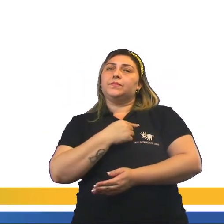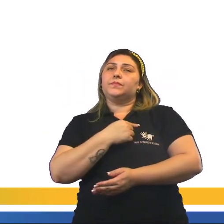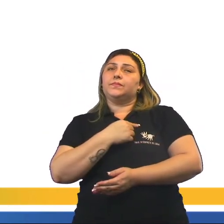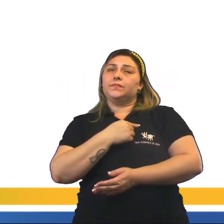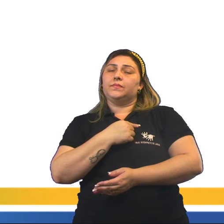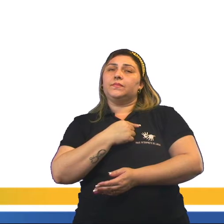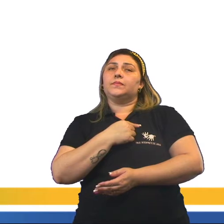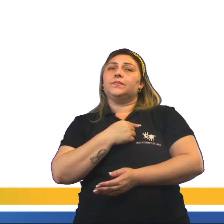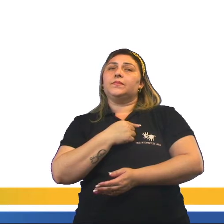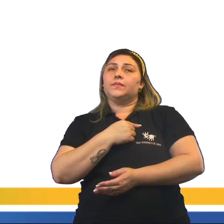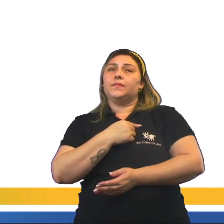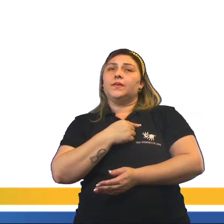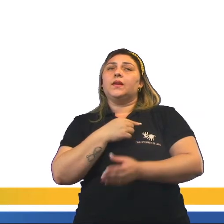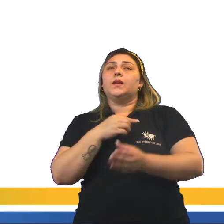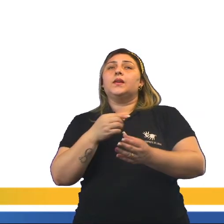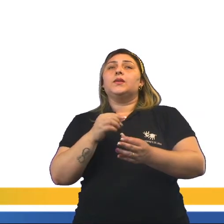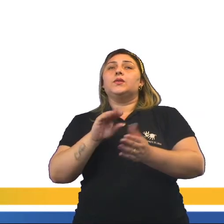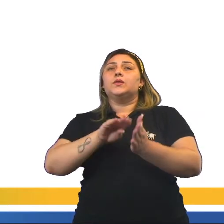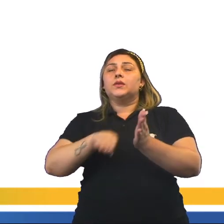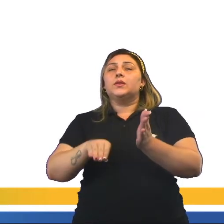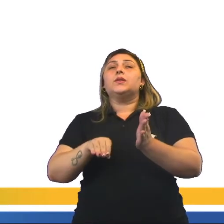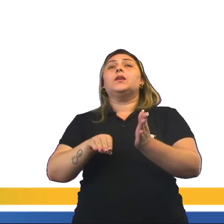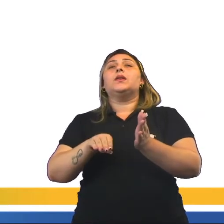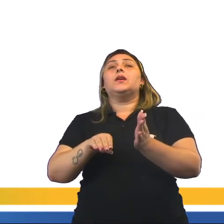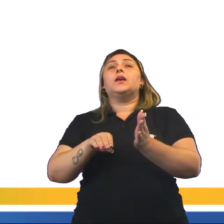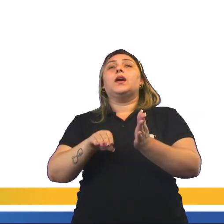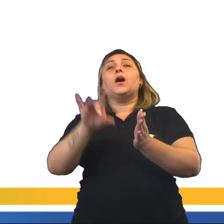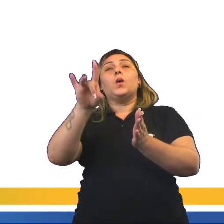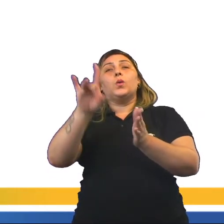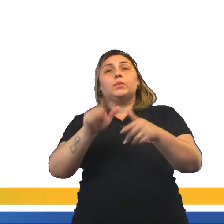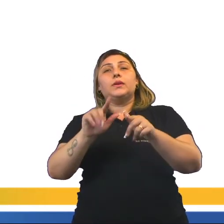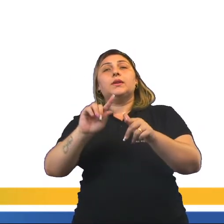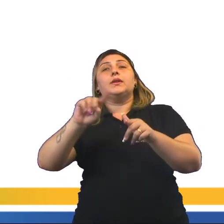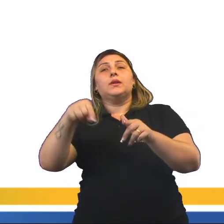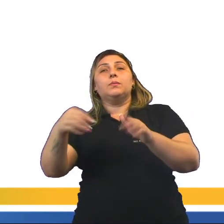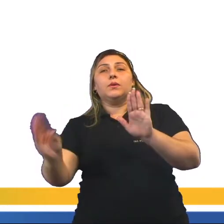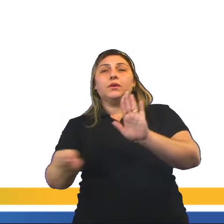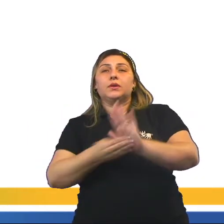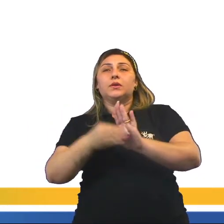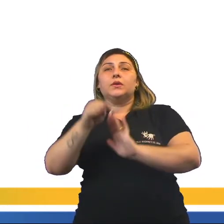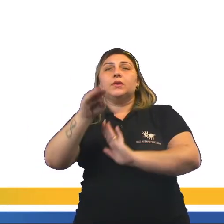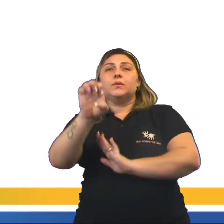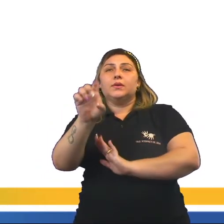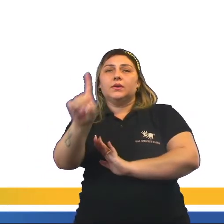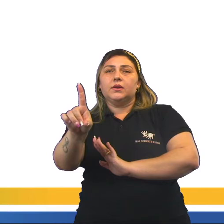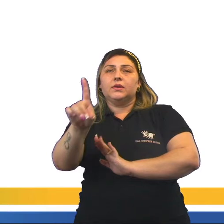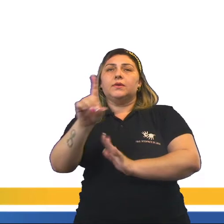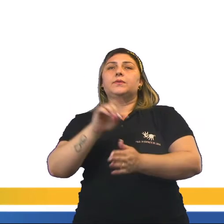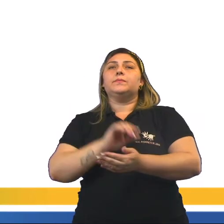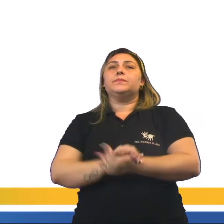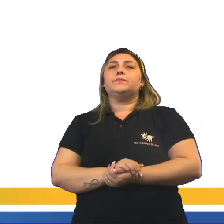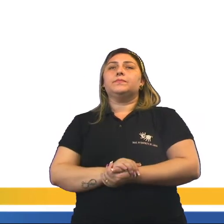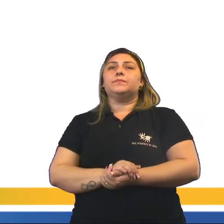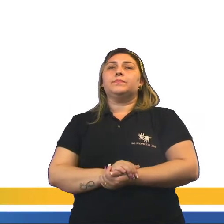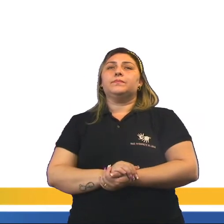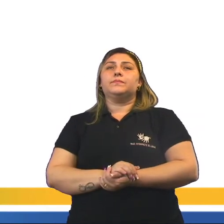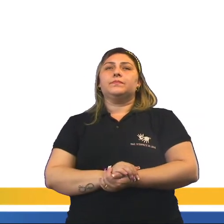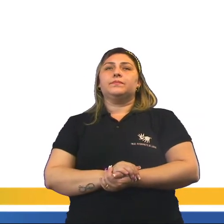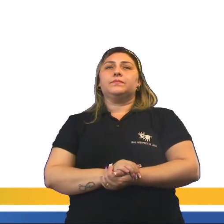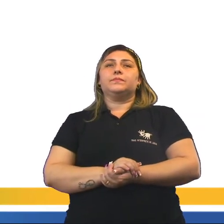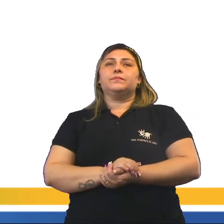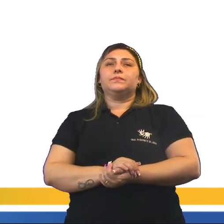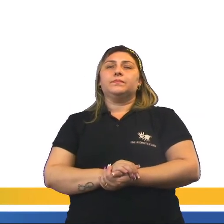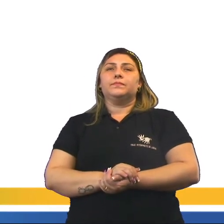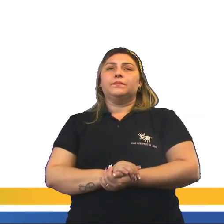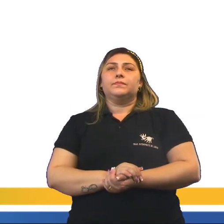dobrar a última letra e só depois colocar o ED. Então, stop termina em P e é consoante, vogal, consoante. Então, nós dobramos o P